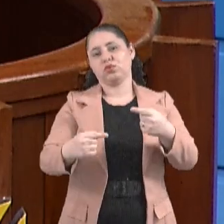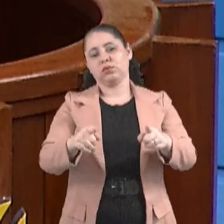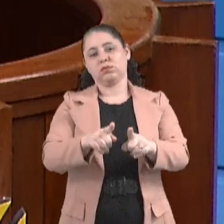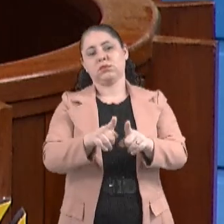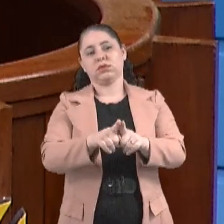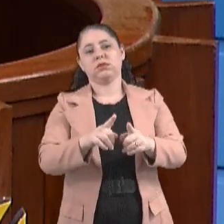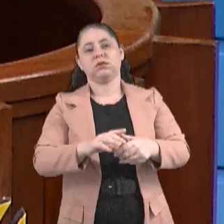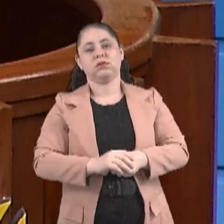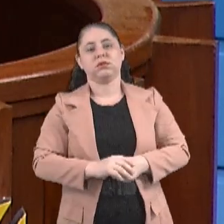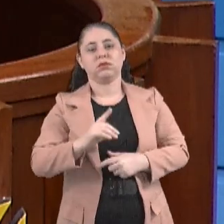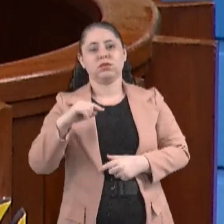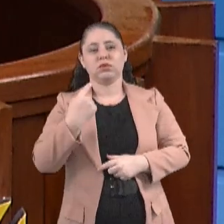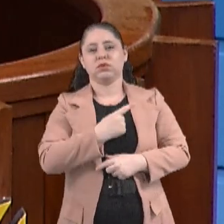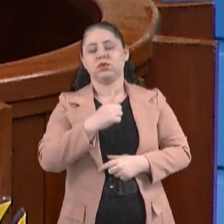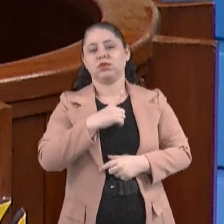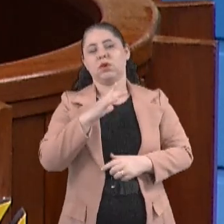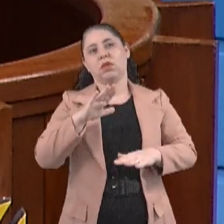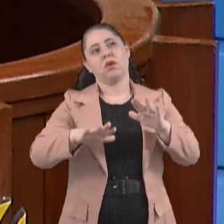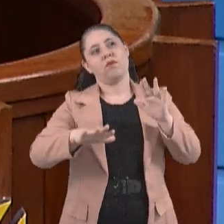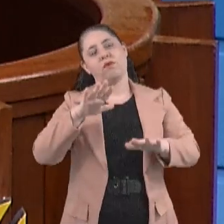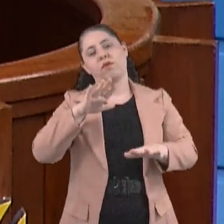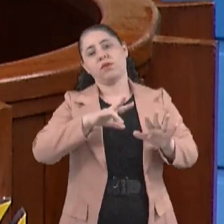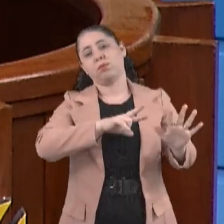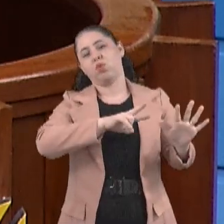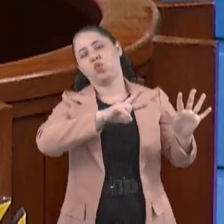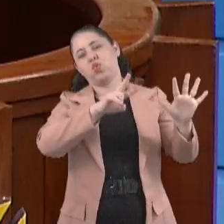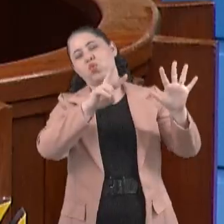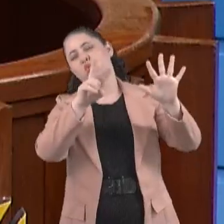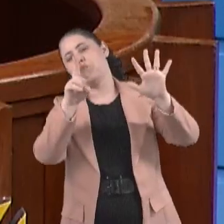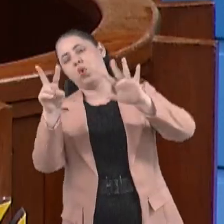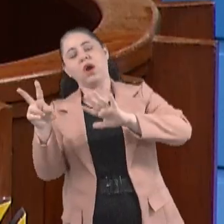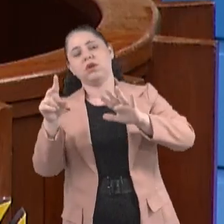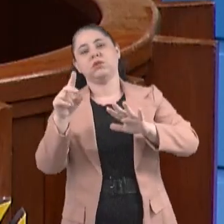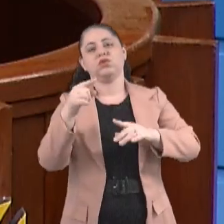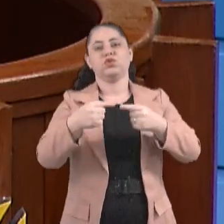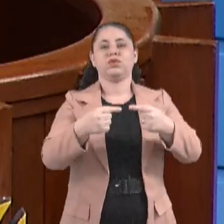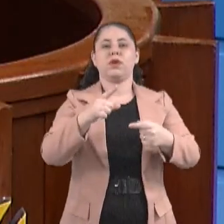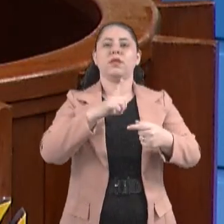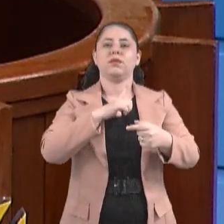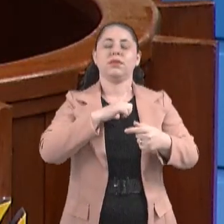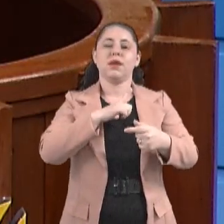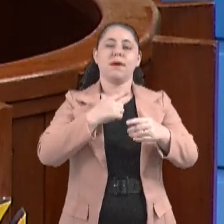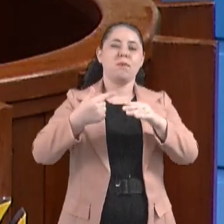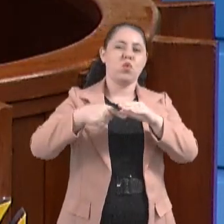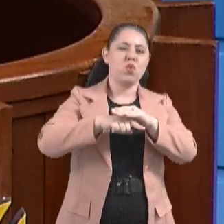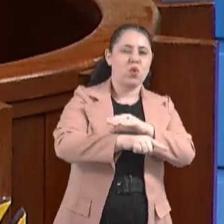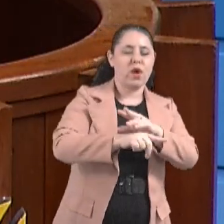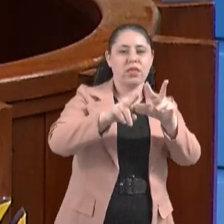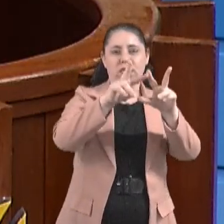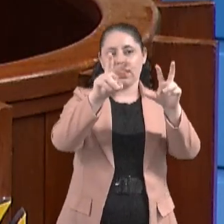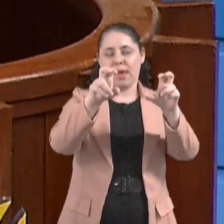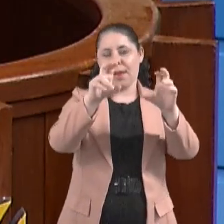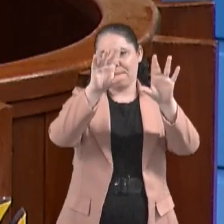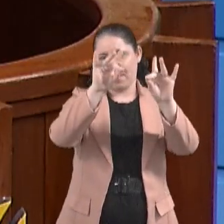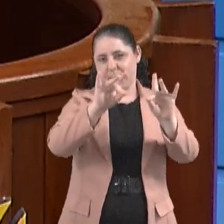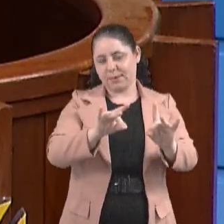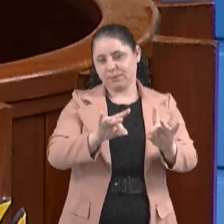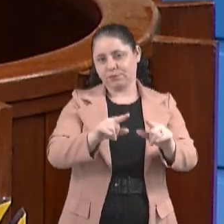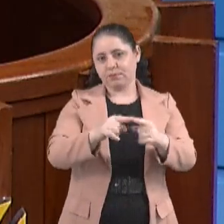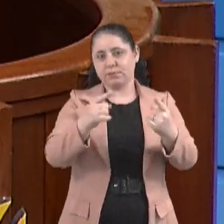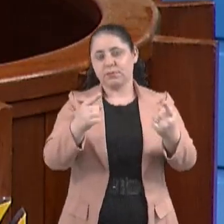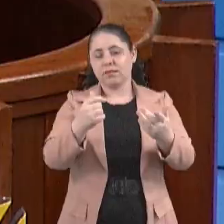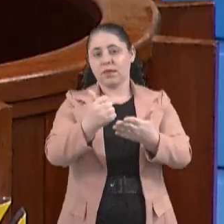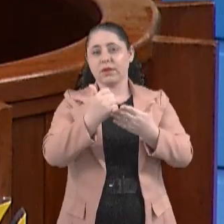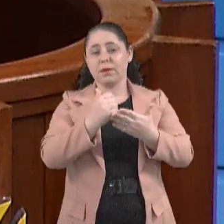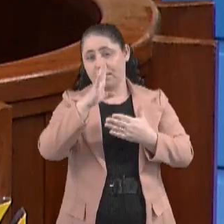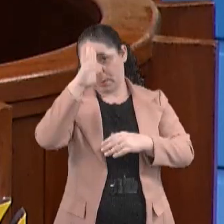debater, e nós teríamos aqui, talvez, uma semana inteira de debate e discussão para a gente poder aprofundar essas questões, mas eu quero